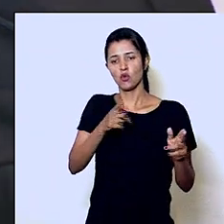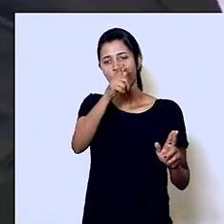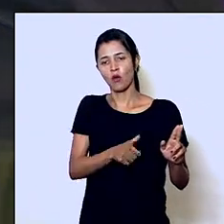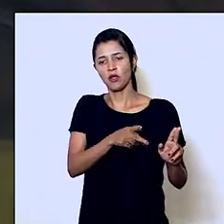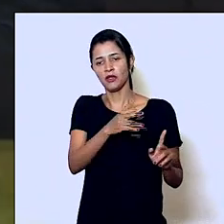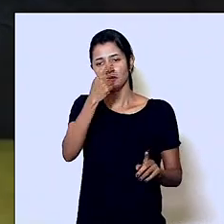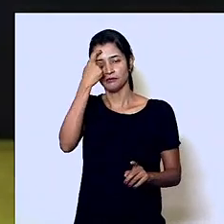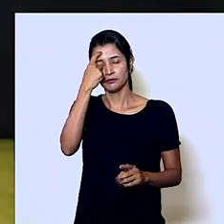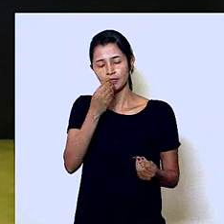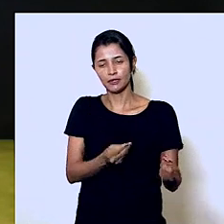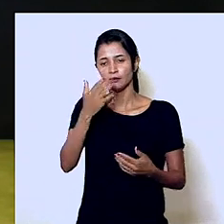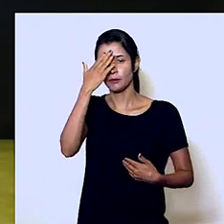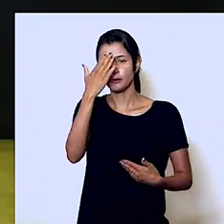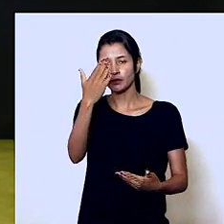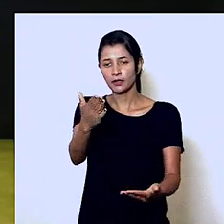obrigado.